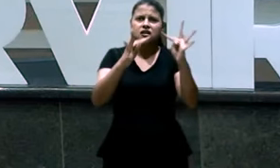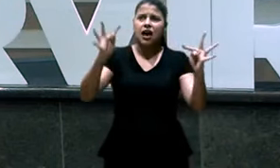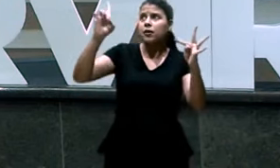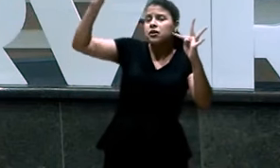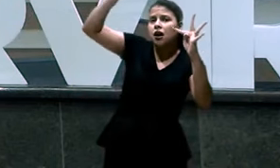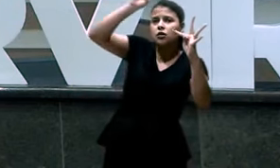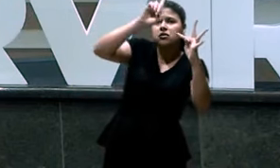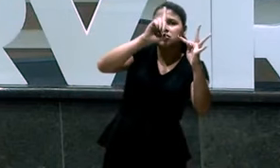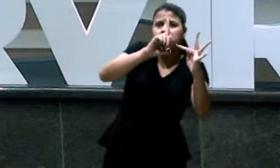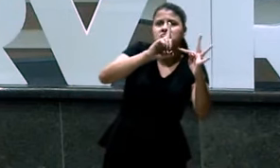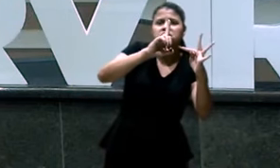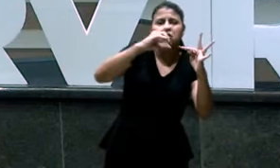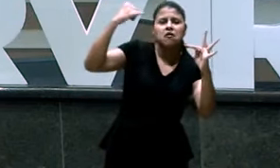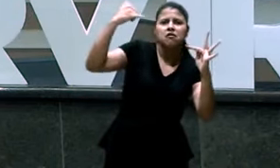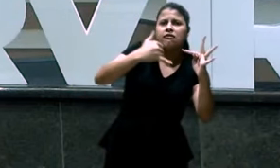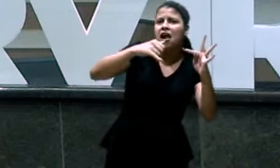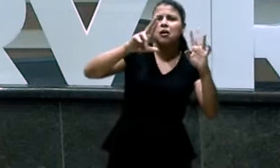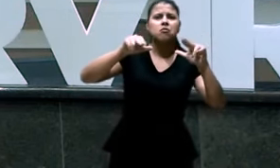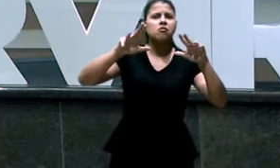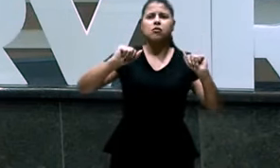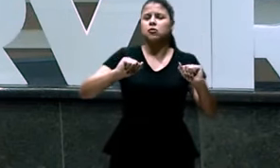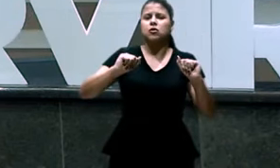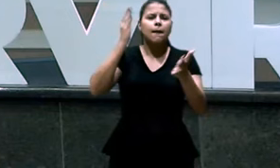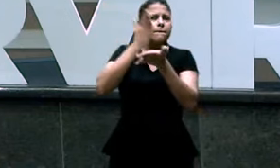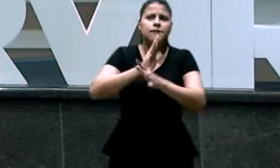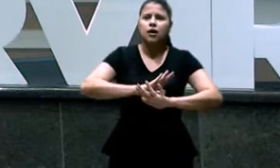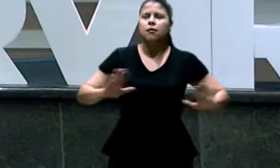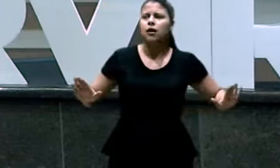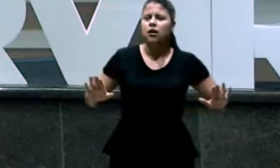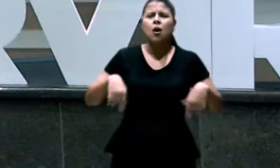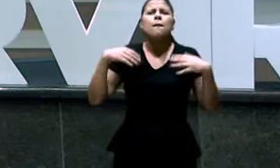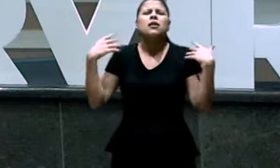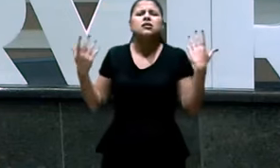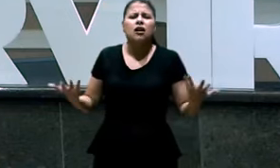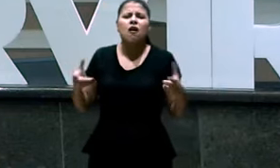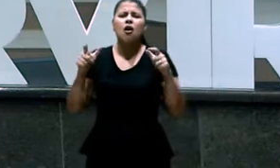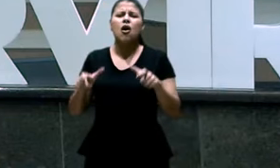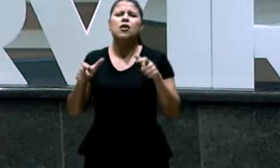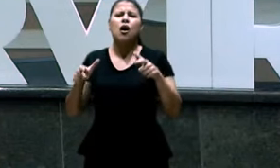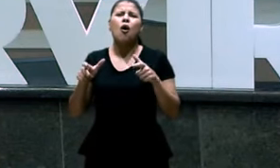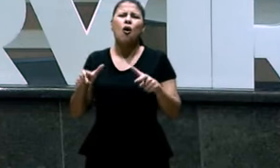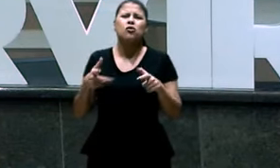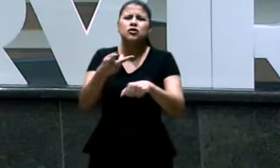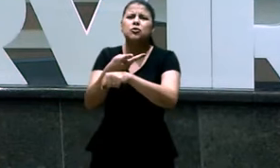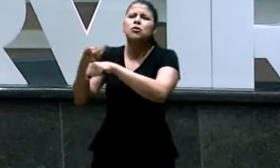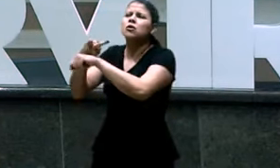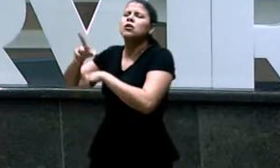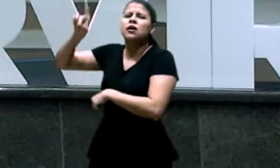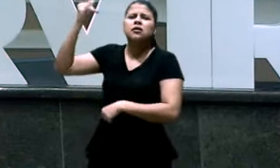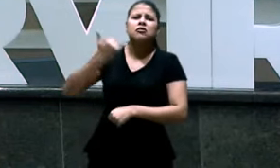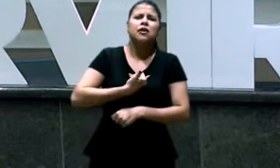endereço não é no templo e não é no deserto da Judéia, aonde é o endereço?